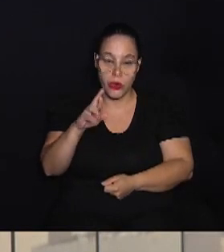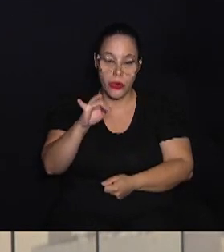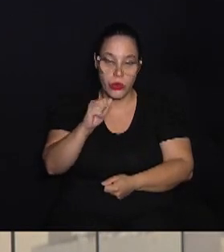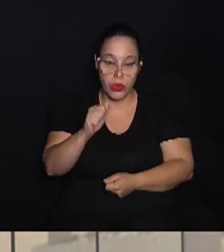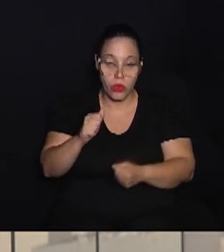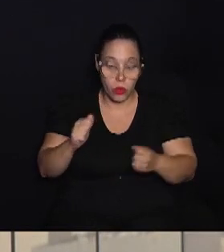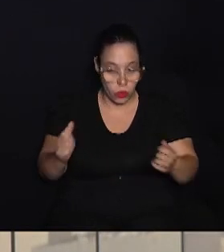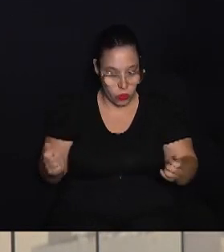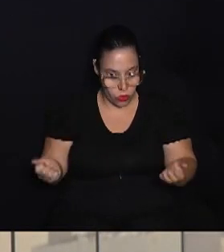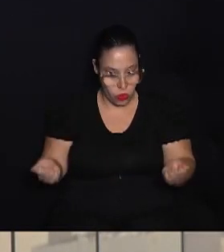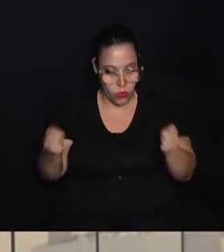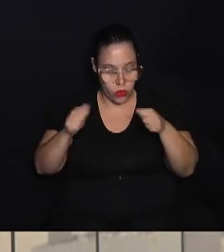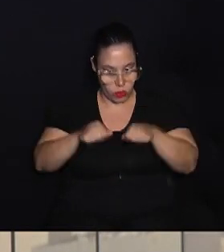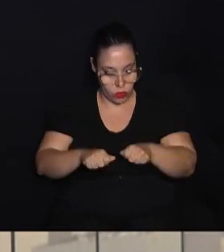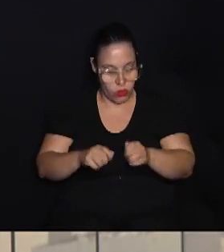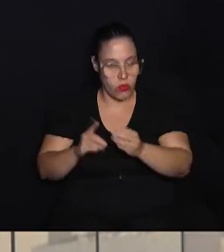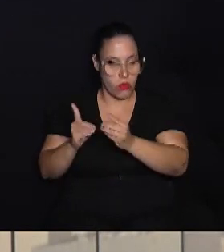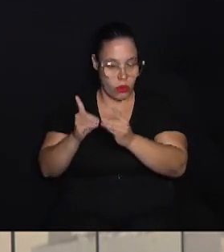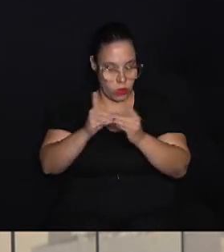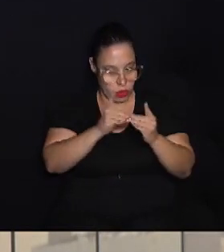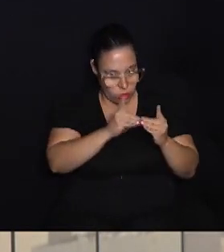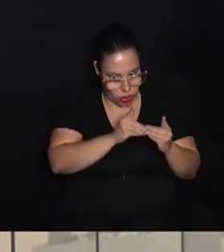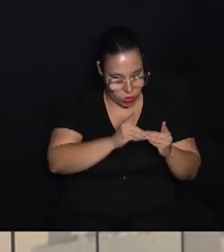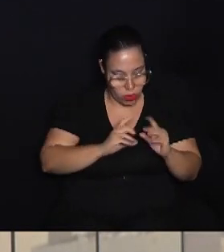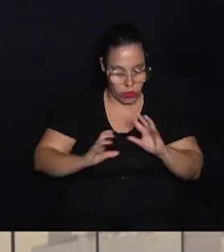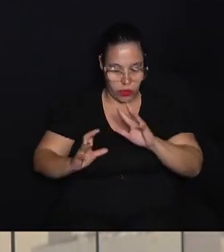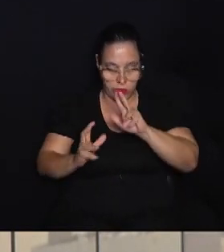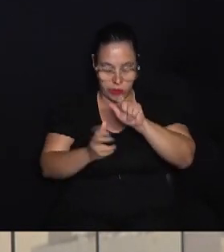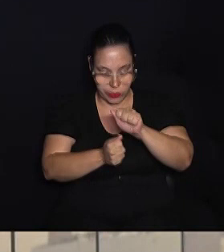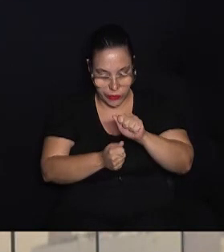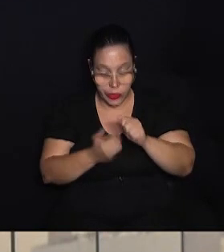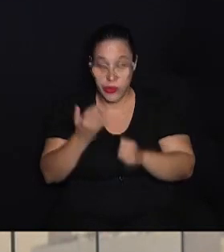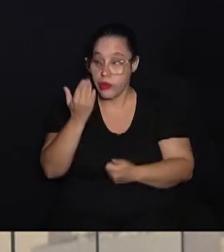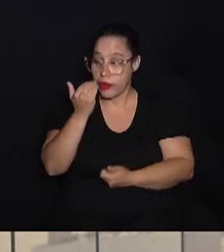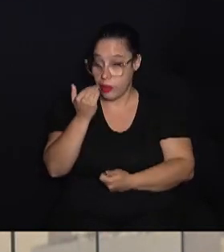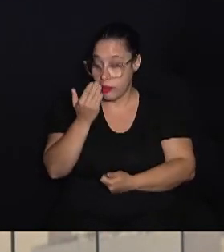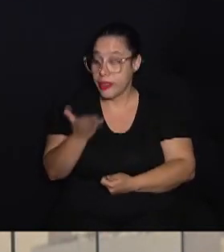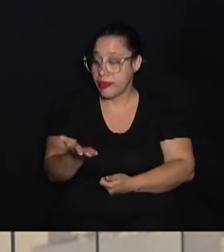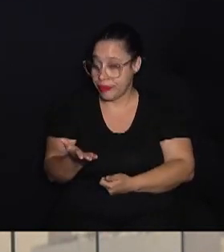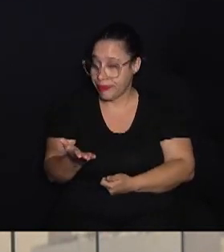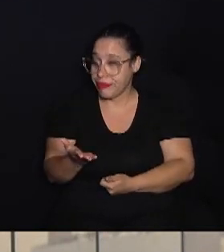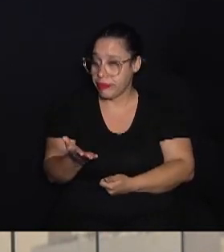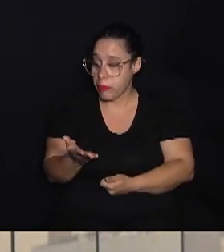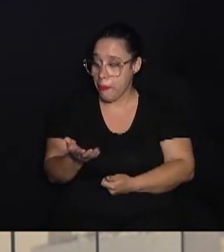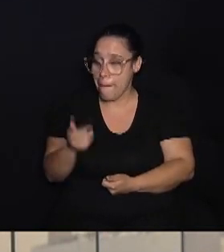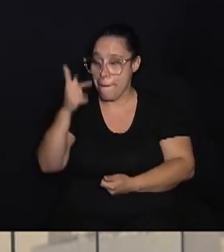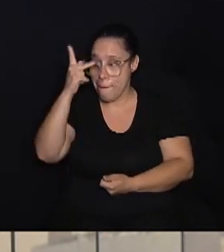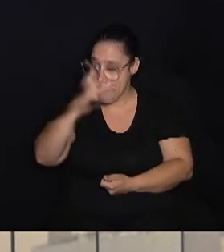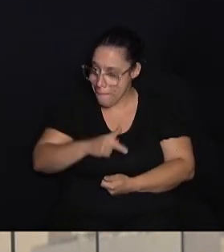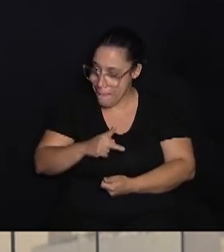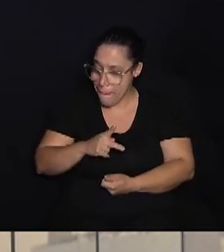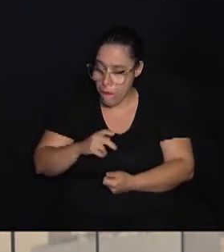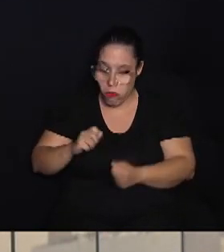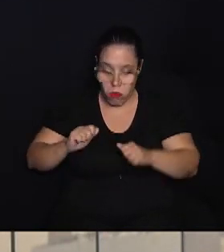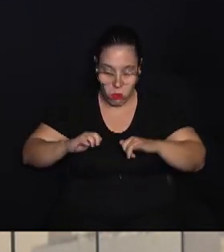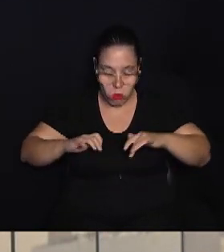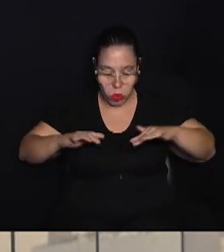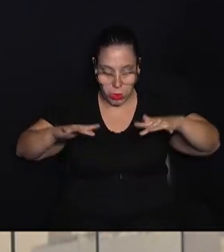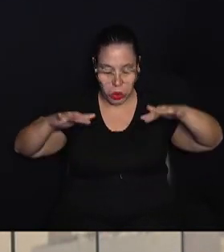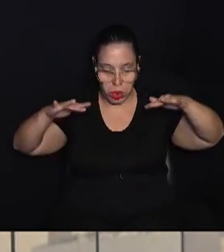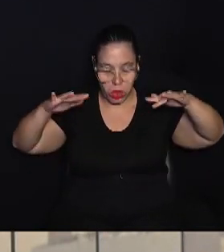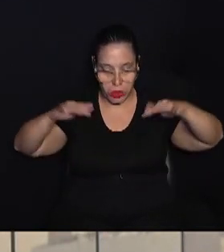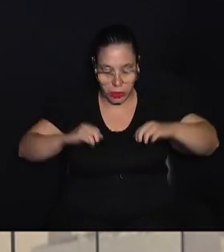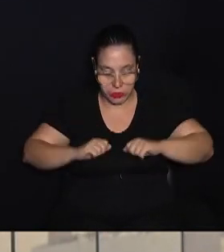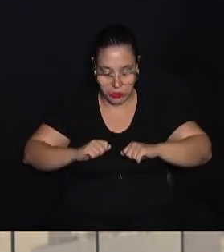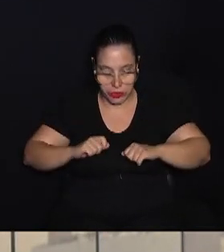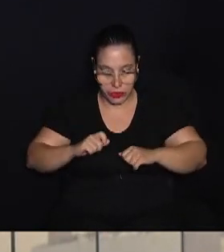potencializada para que a gente possa atender essa demanda global de alimento, né, e a própria energia também, que aqui a gente